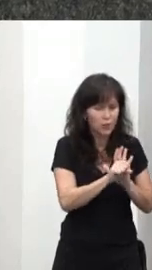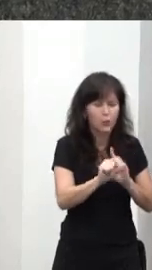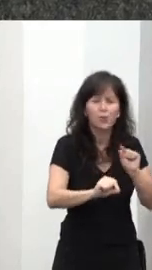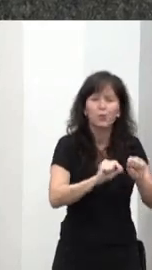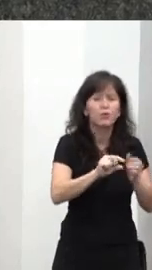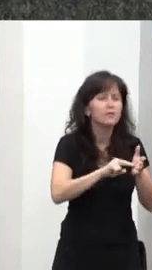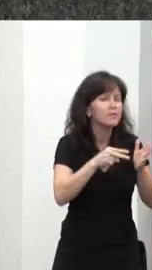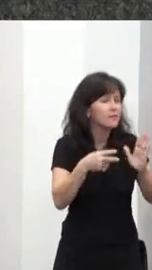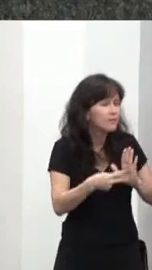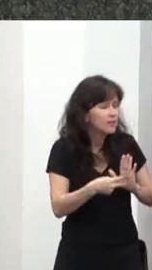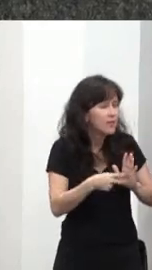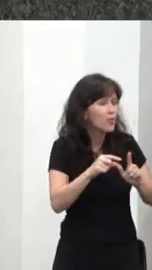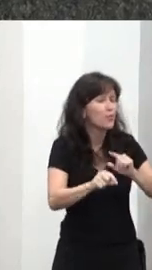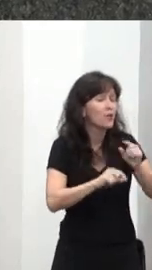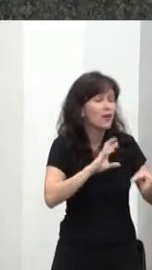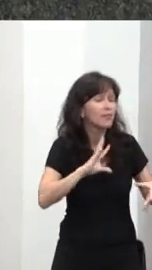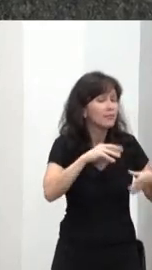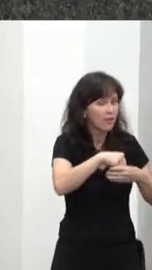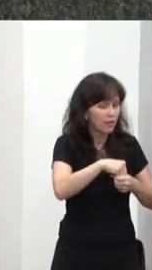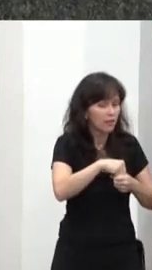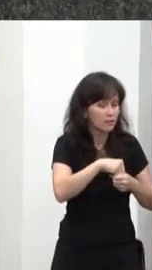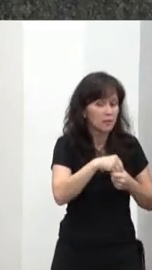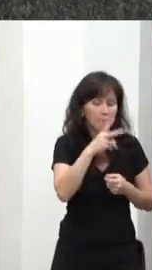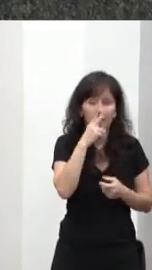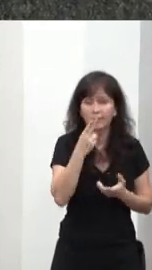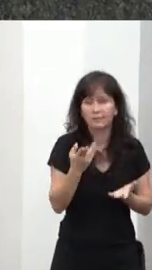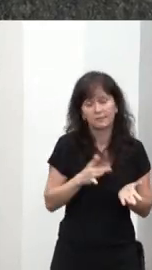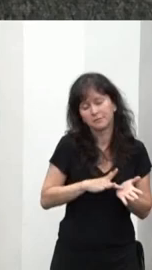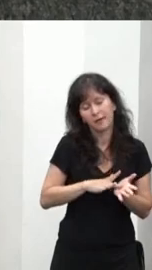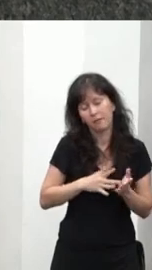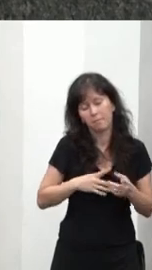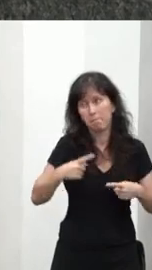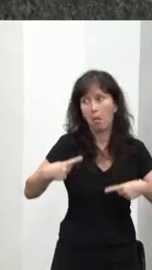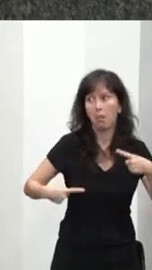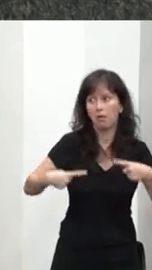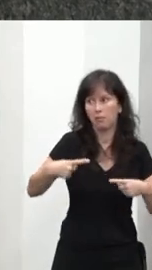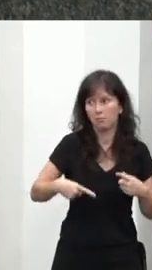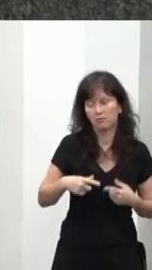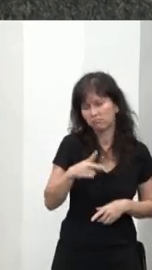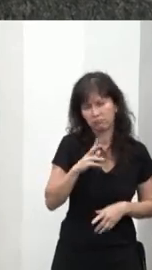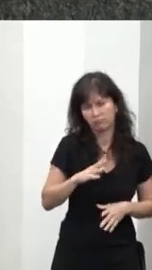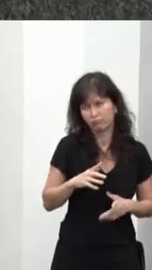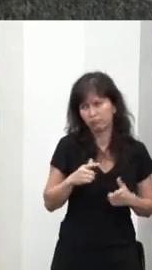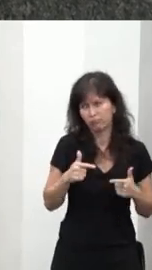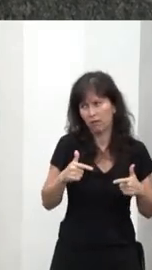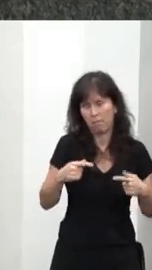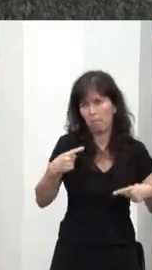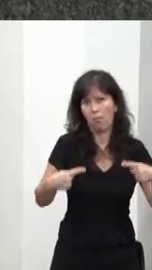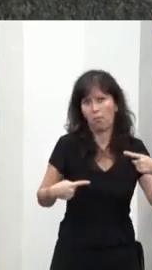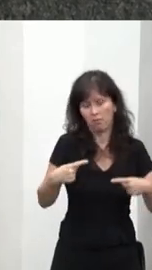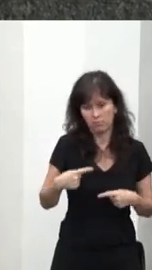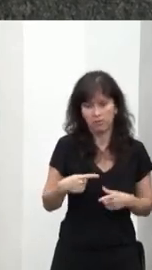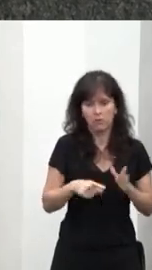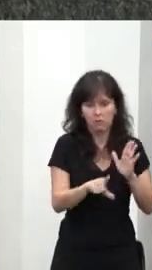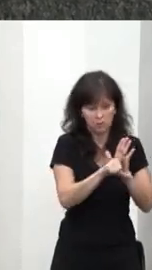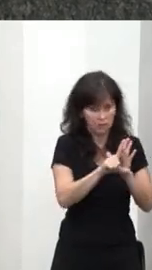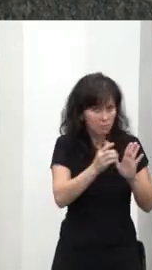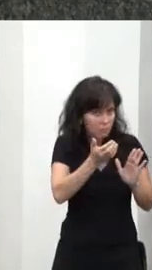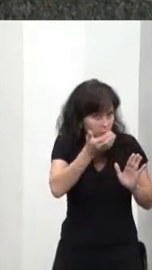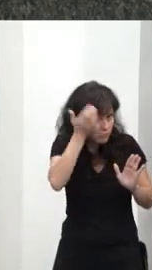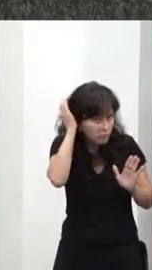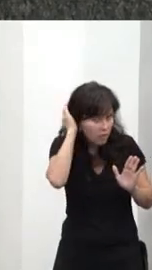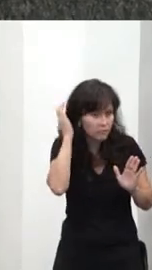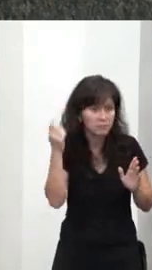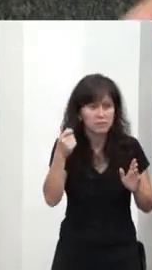eventual polêmica é uma falsa polêmica quando a gente fala de lei Paulo Gustavo a gente tem que entender